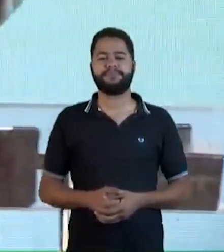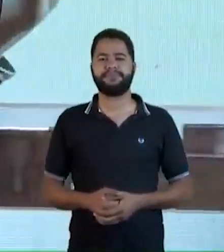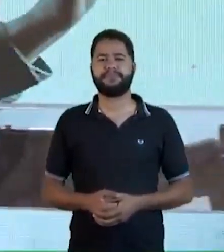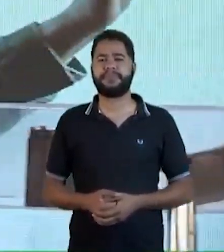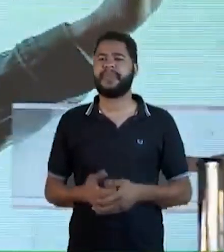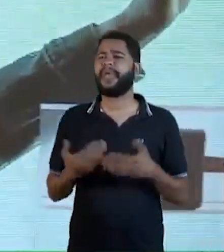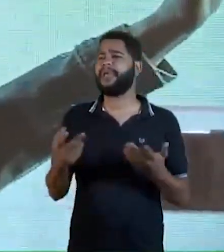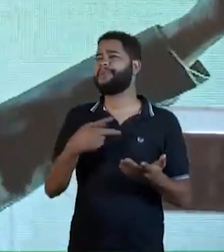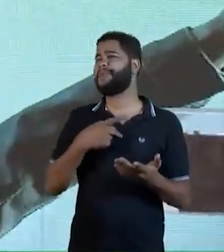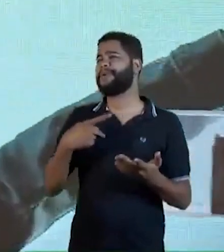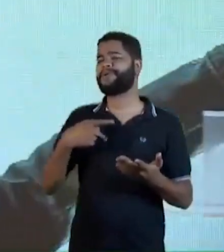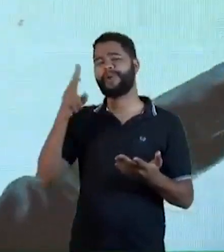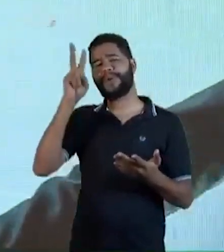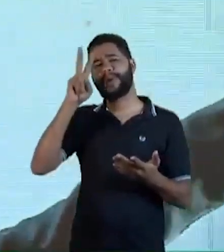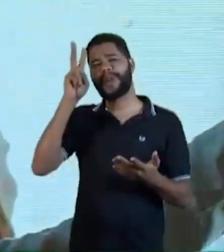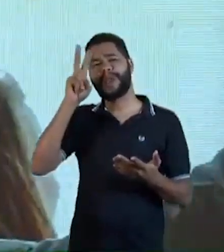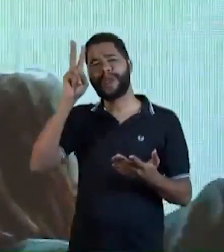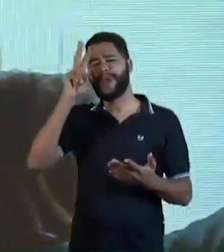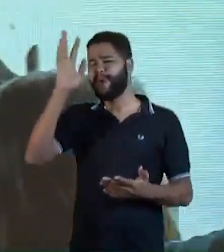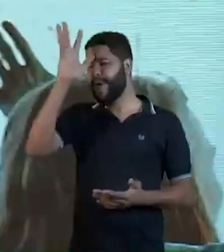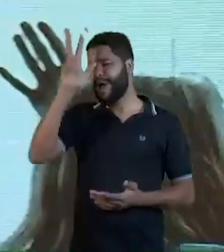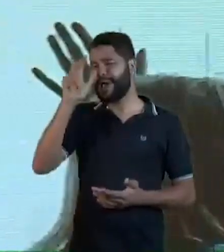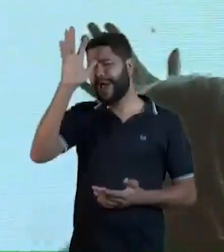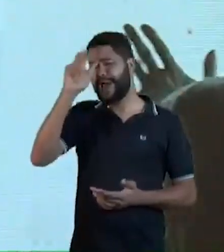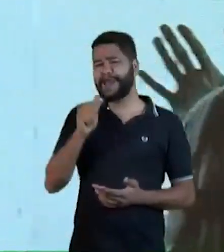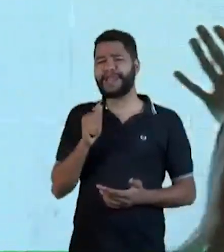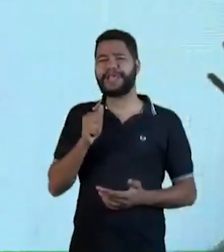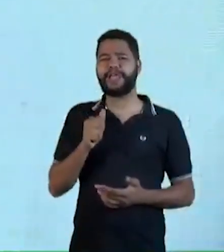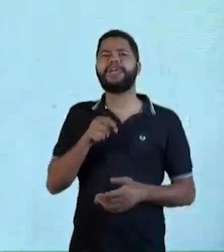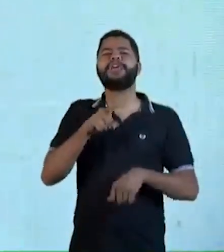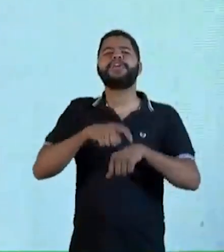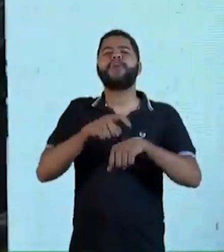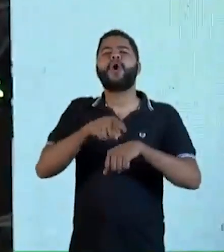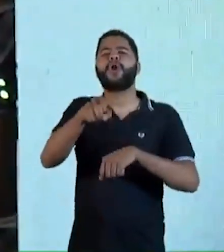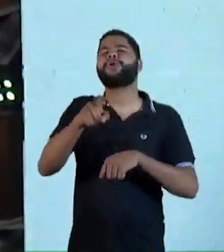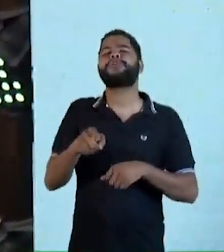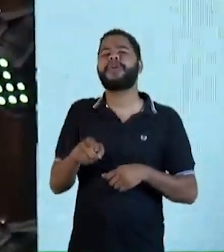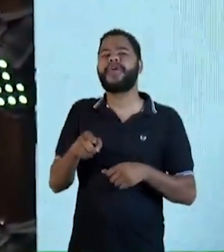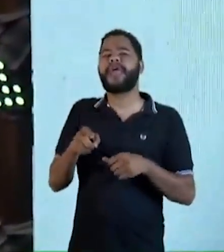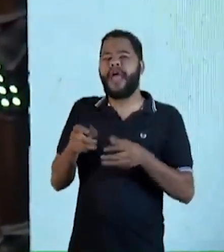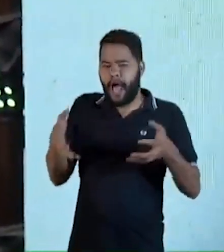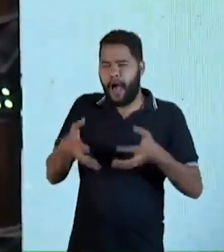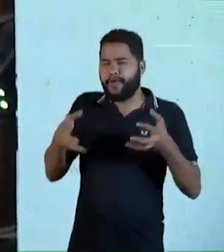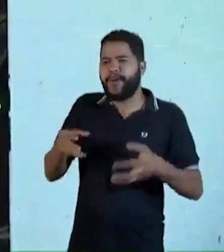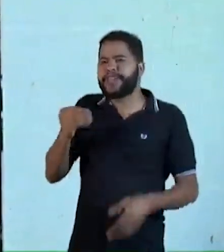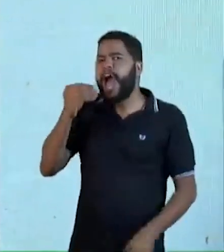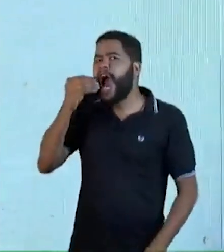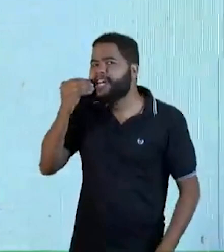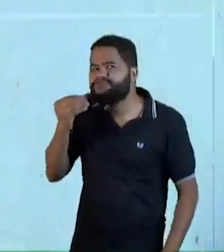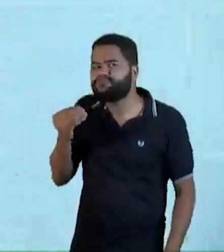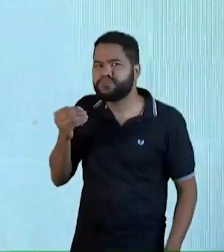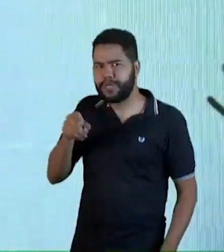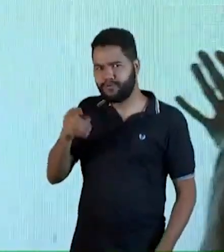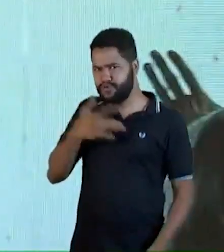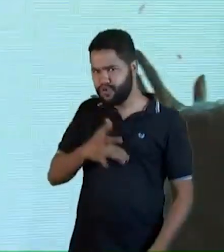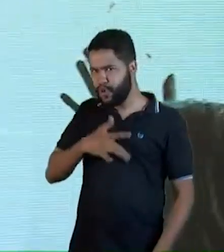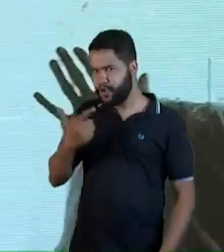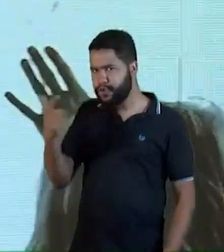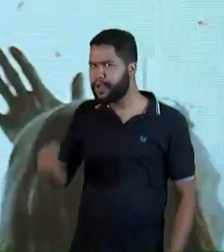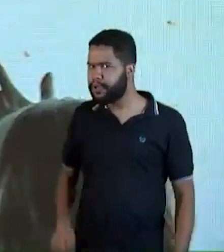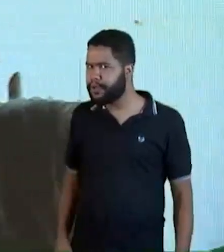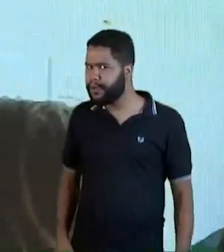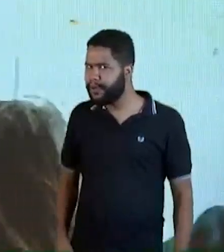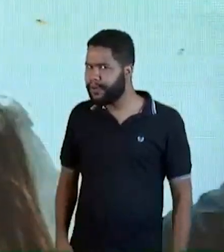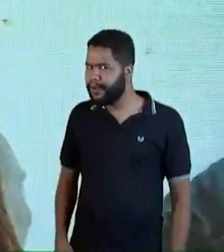E ai passamos eu lembro da galinha chorando e na hora que você mora the maw fácil se você não tem nada no Face não